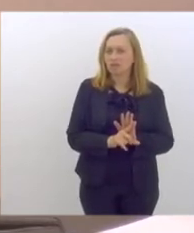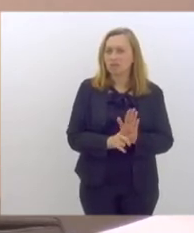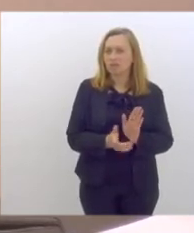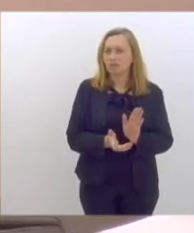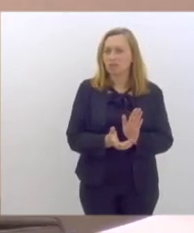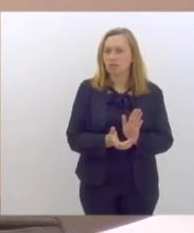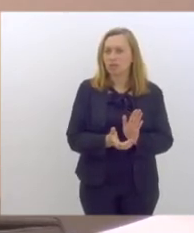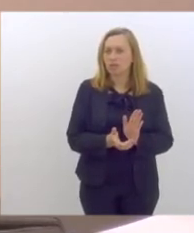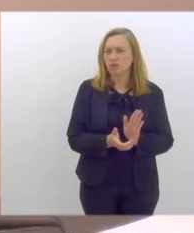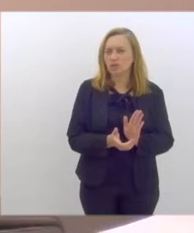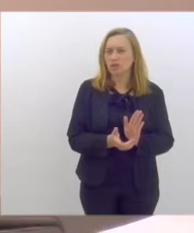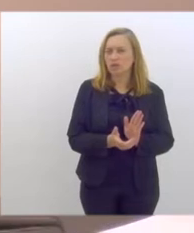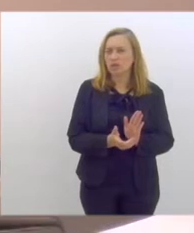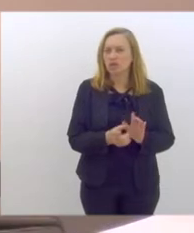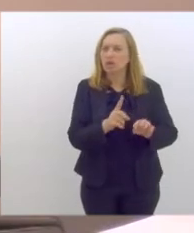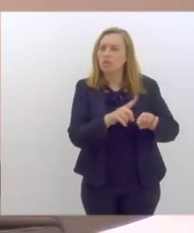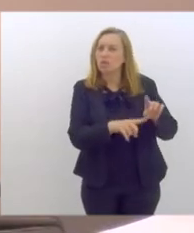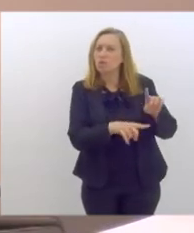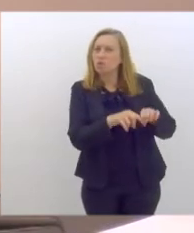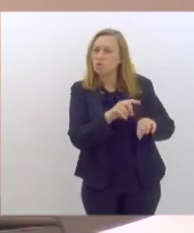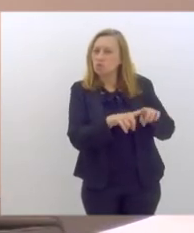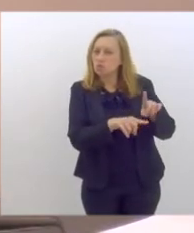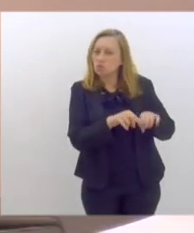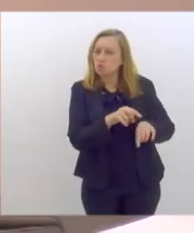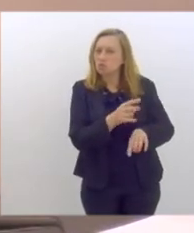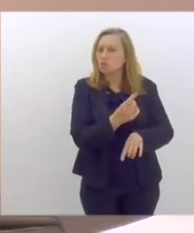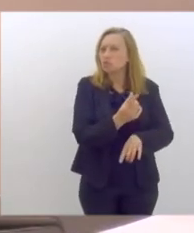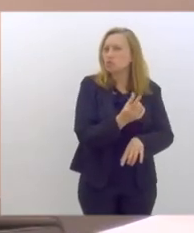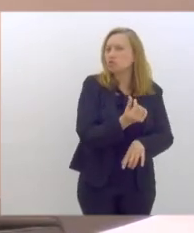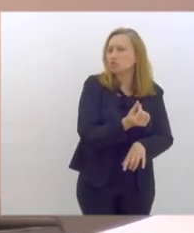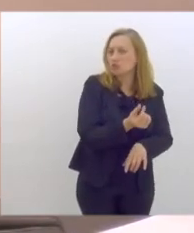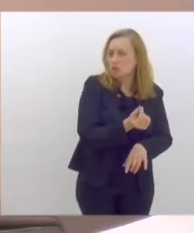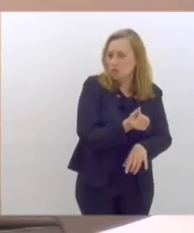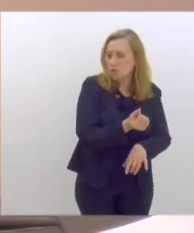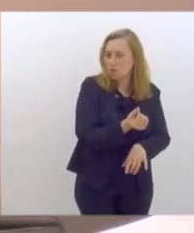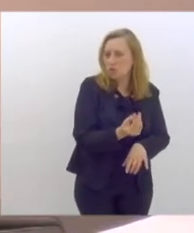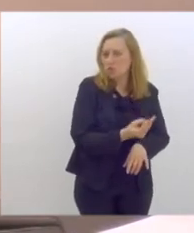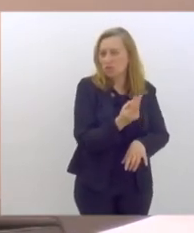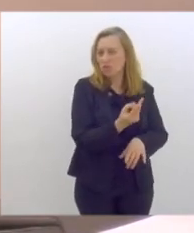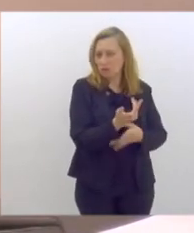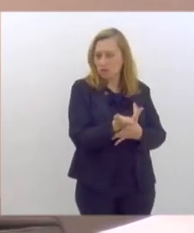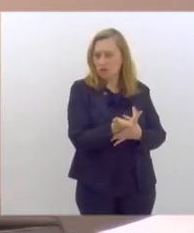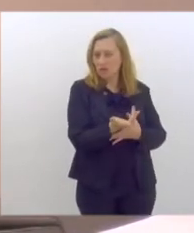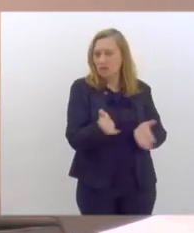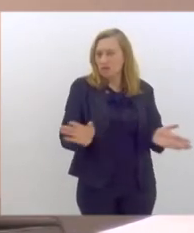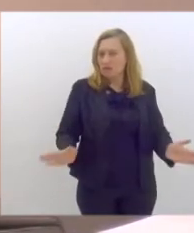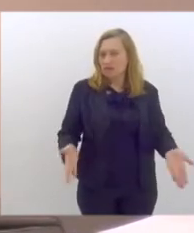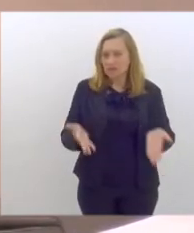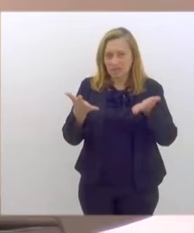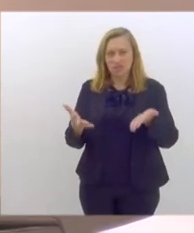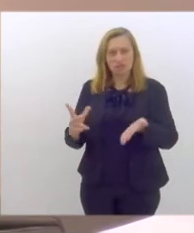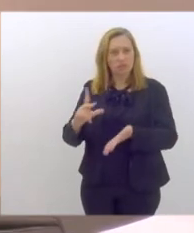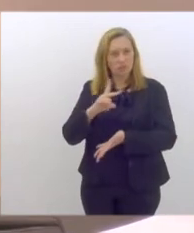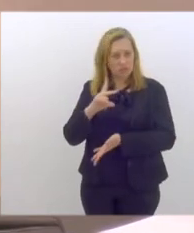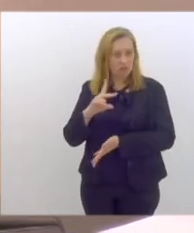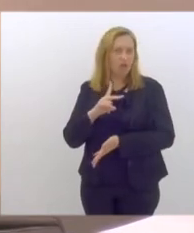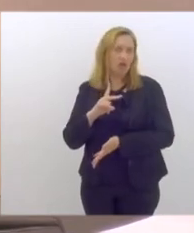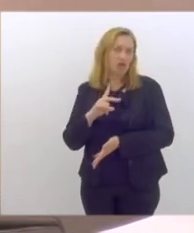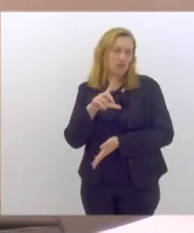de preços e ele definido pela iniciativa privada